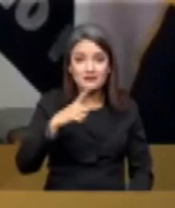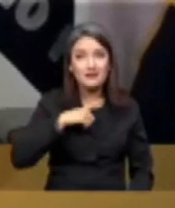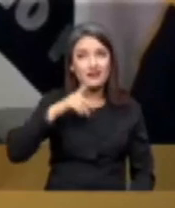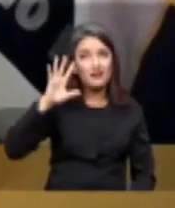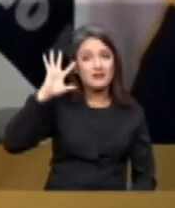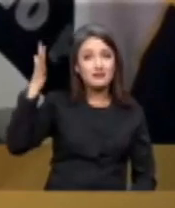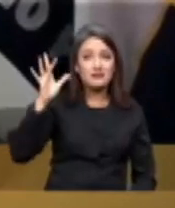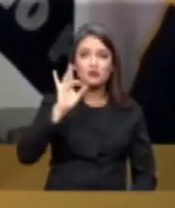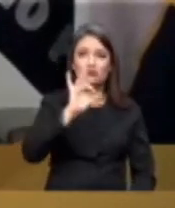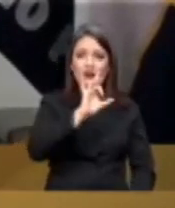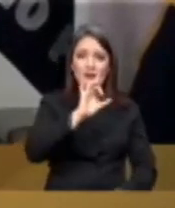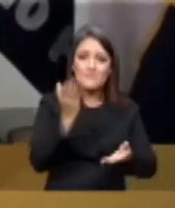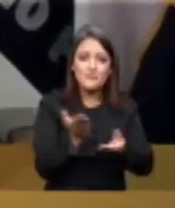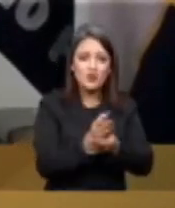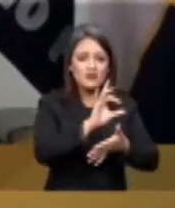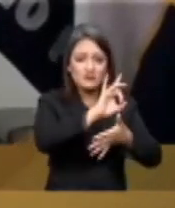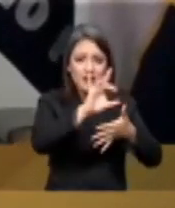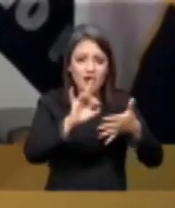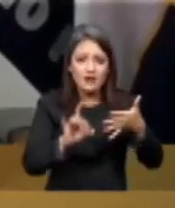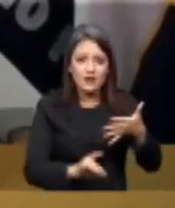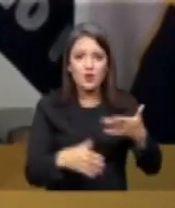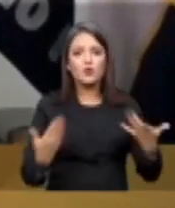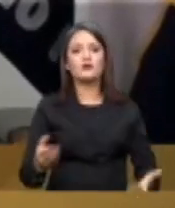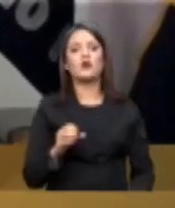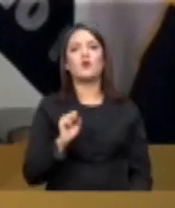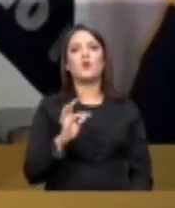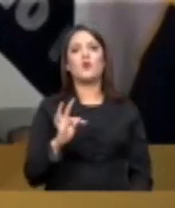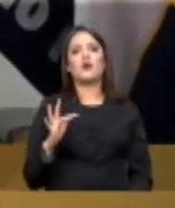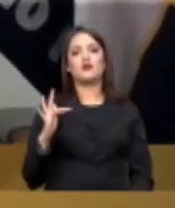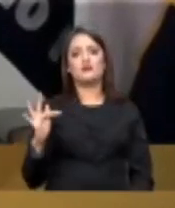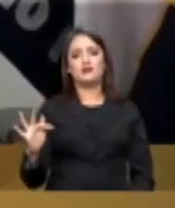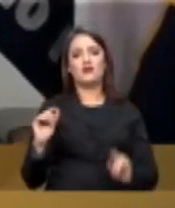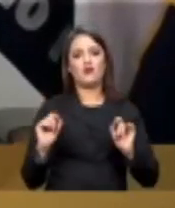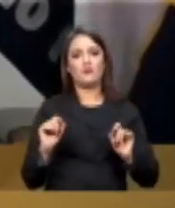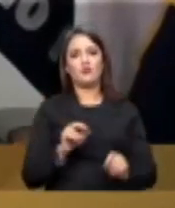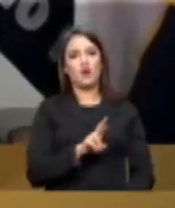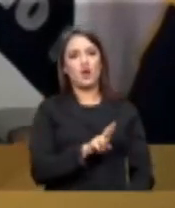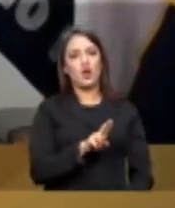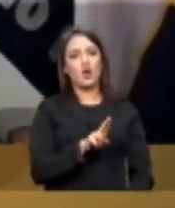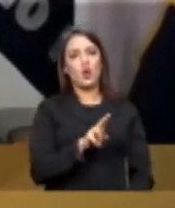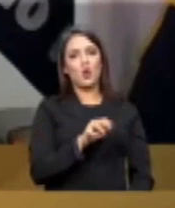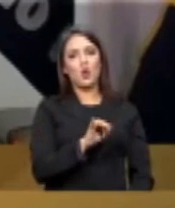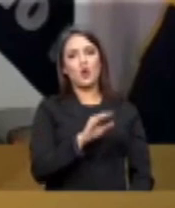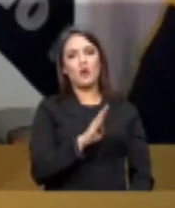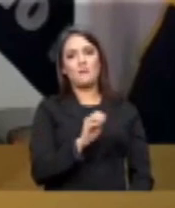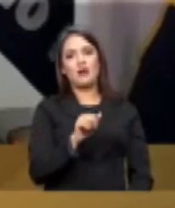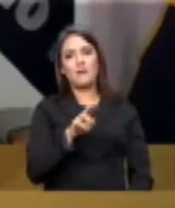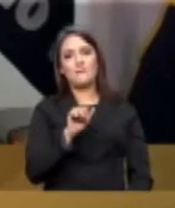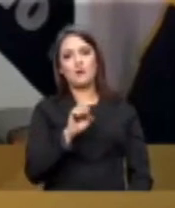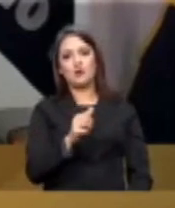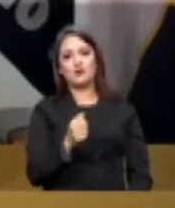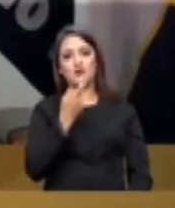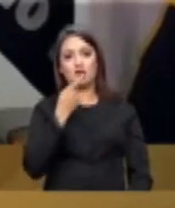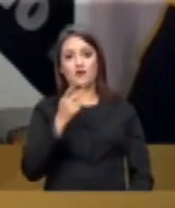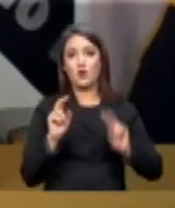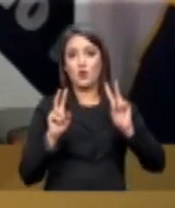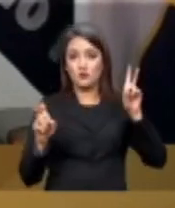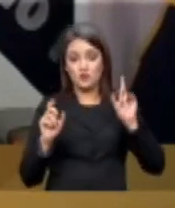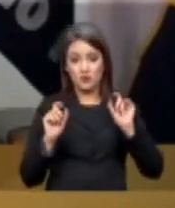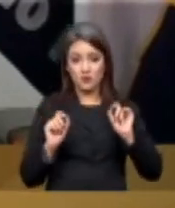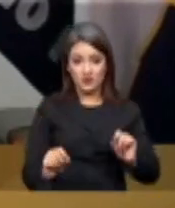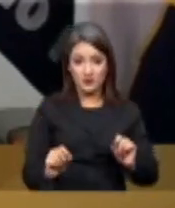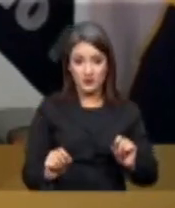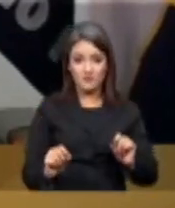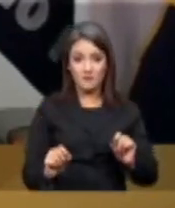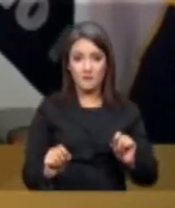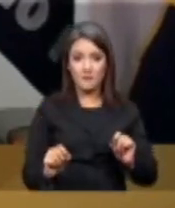dessas causas, a Suprema Corte, dizia Rui Barbosa, não poderia escapar sempre ao embate